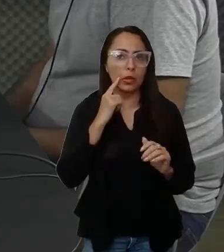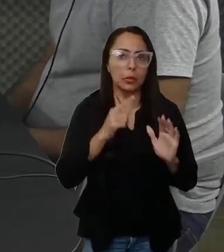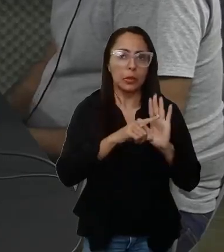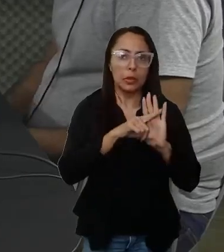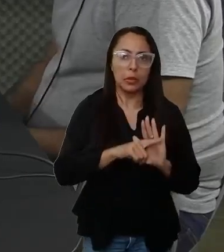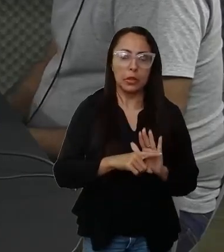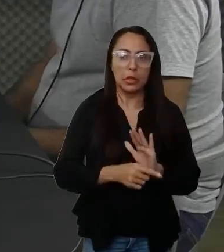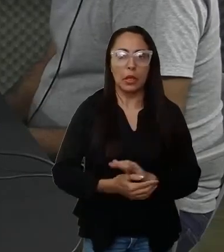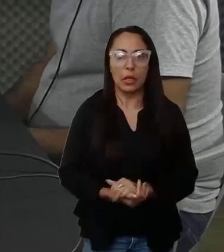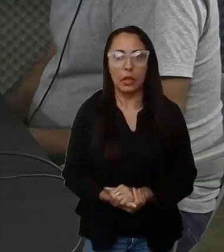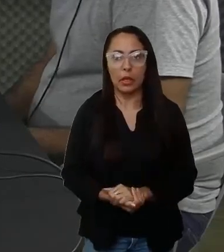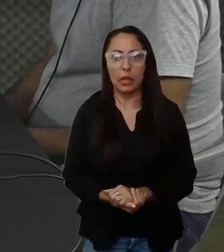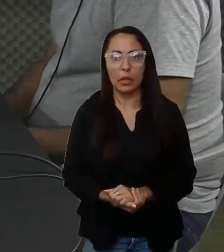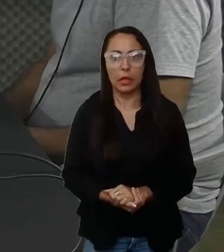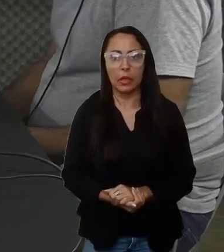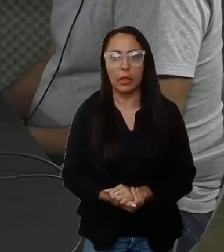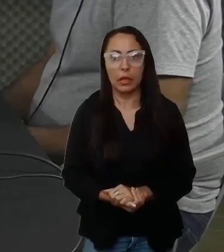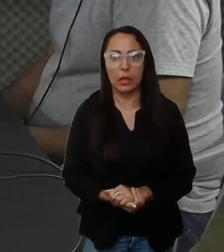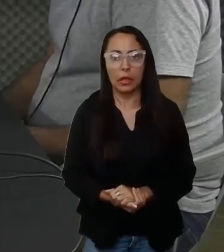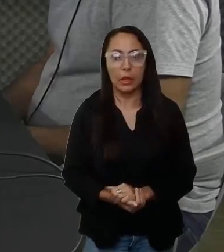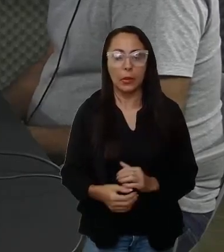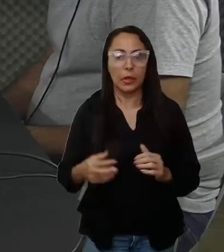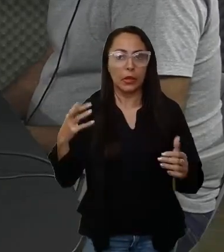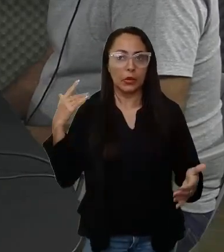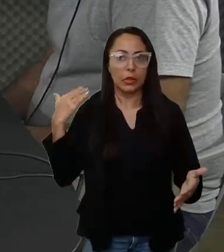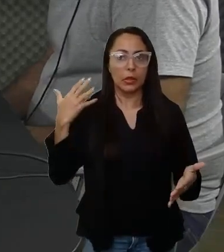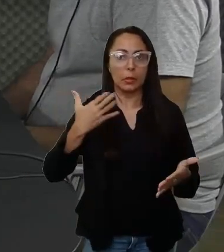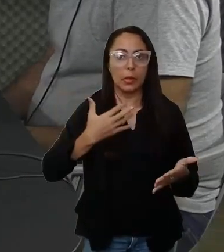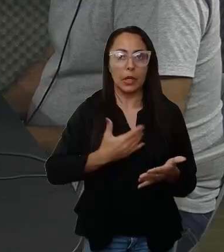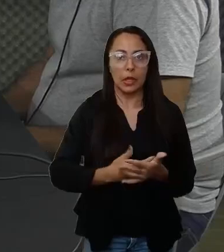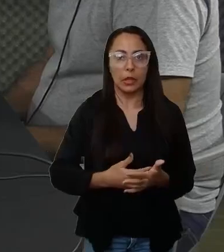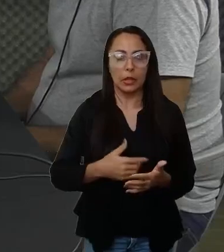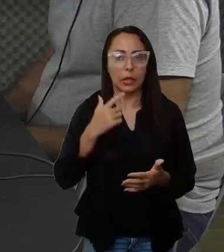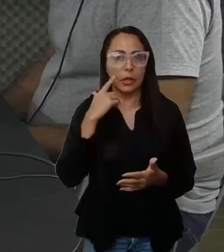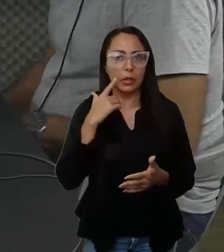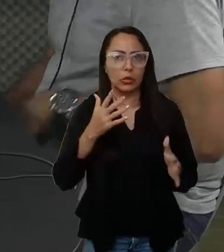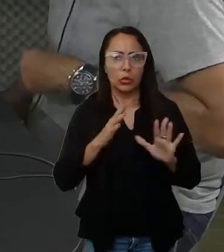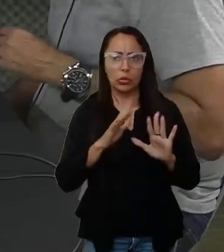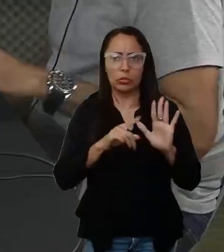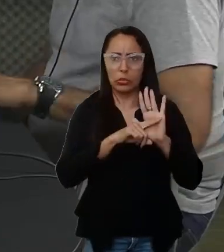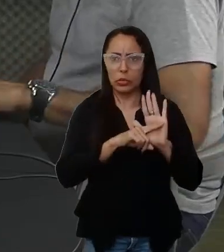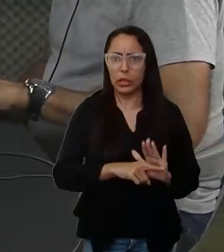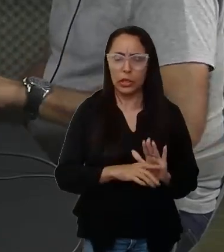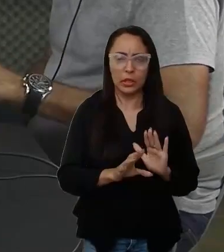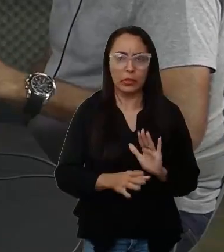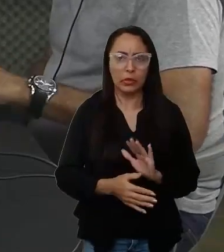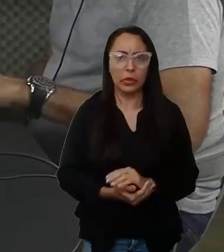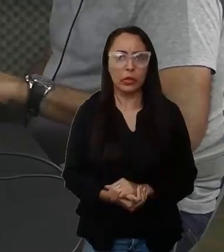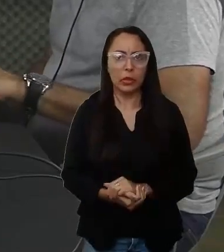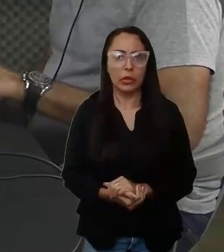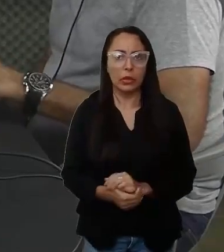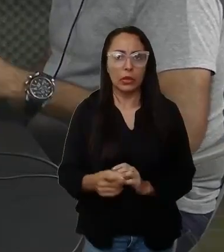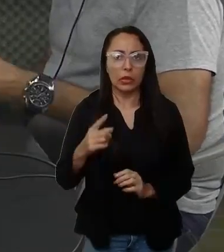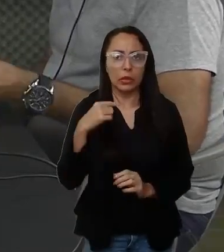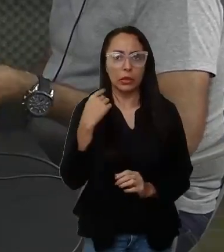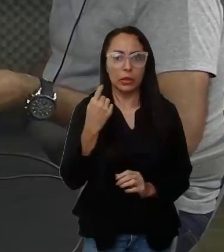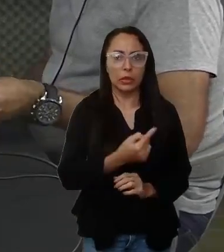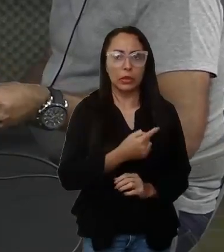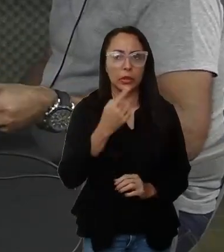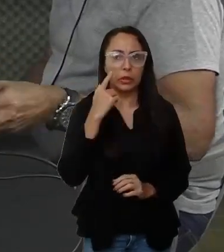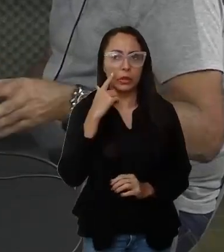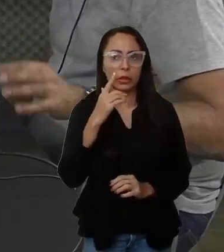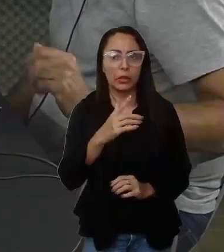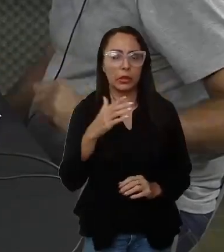negativos. Né? Até porque os impactos ambientais não necessariamente todos são negativos. Quando a gente inclui a sociedade, quando a gente